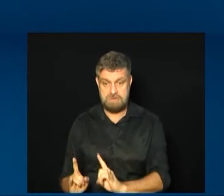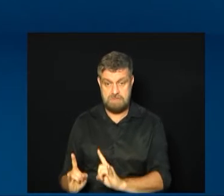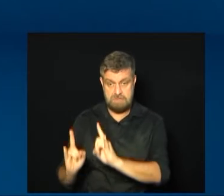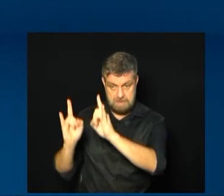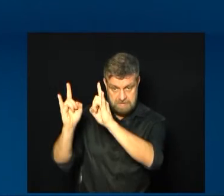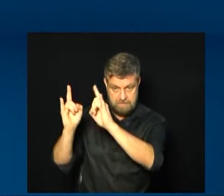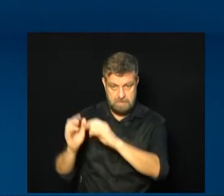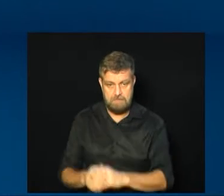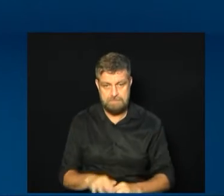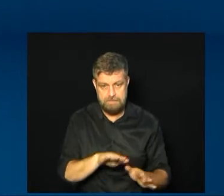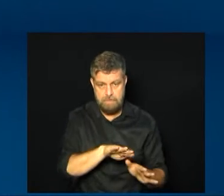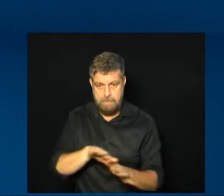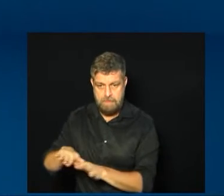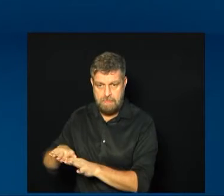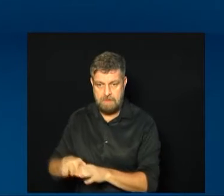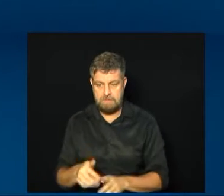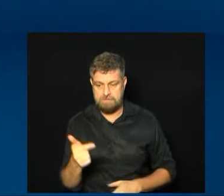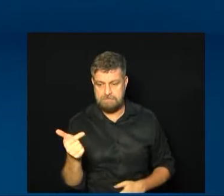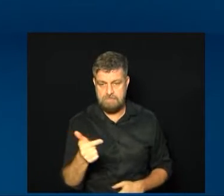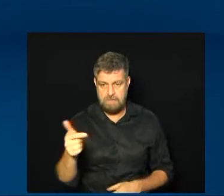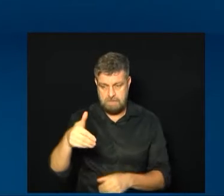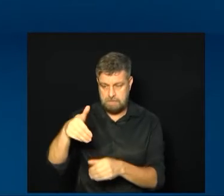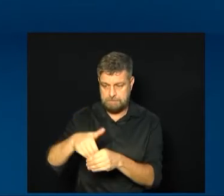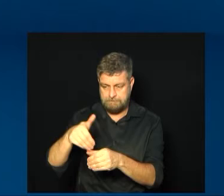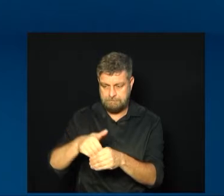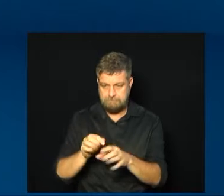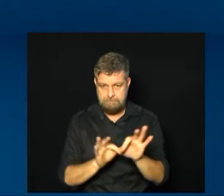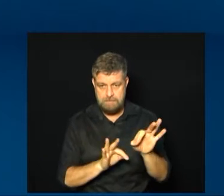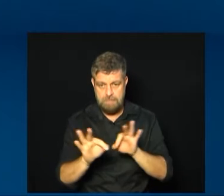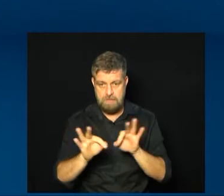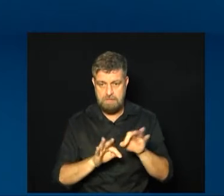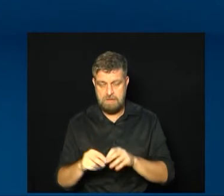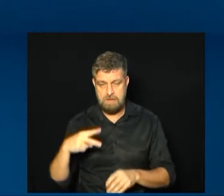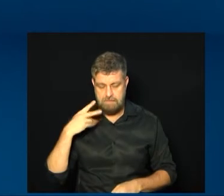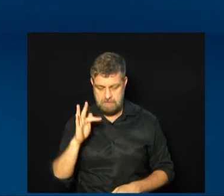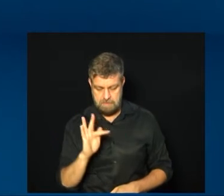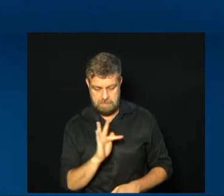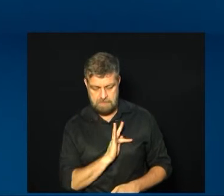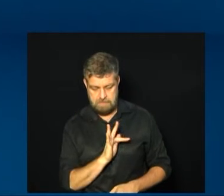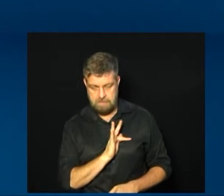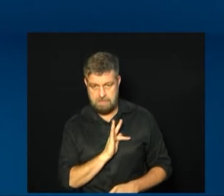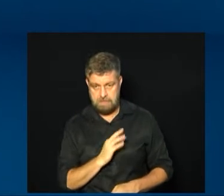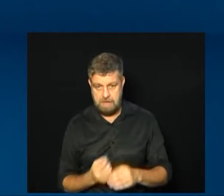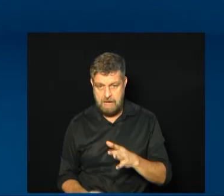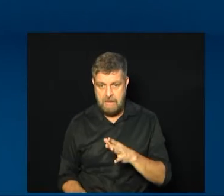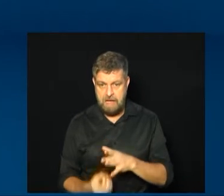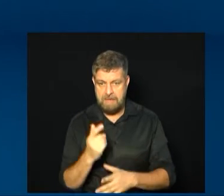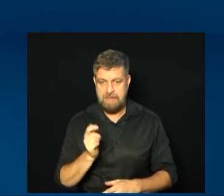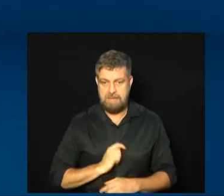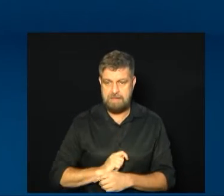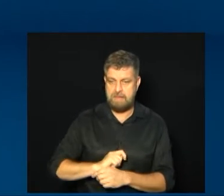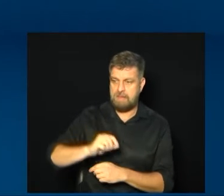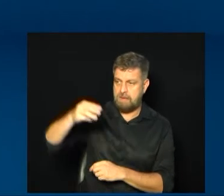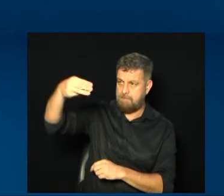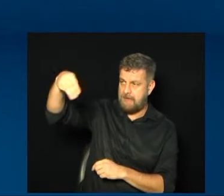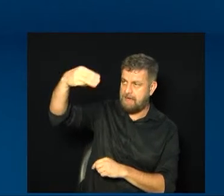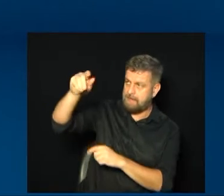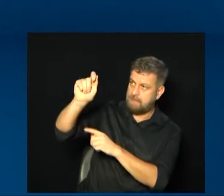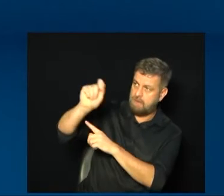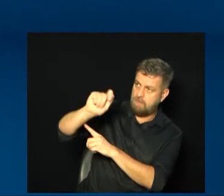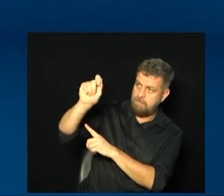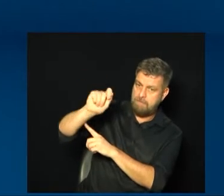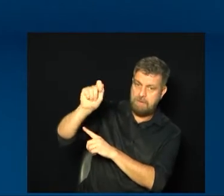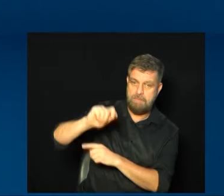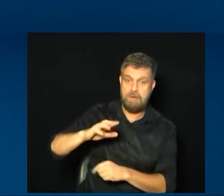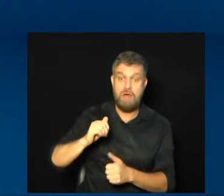Em segunda discussão, será analisado o projeto do vereador Fernando Mendes, que institui a soltura de pipa como esporte no município